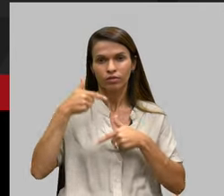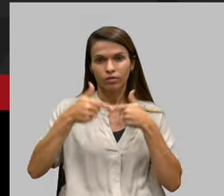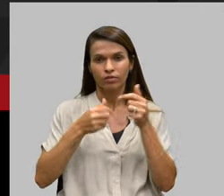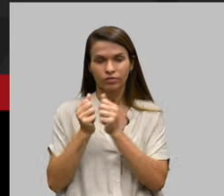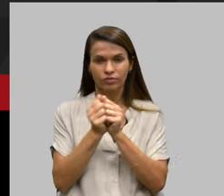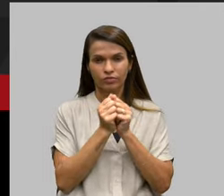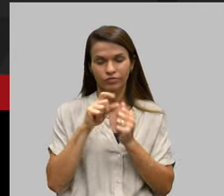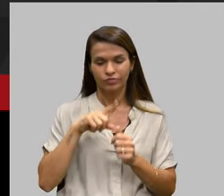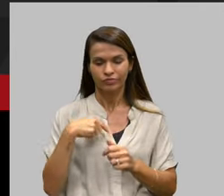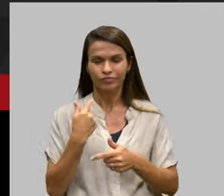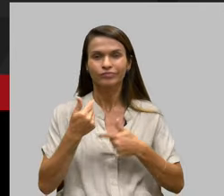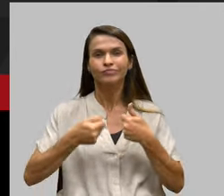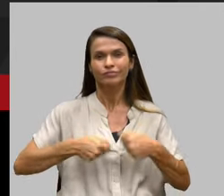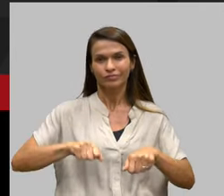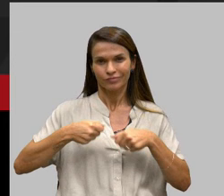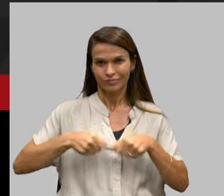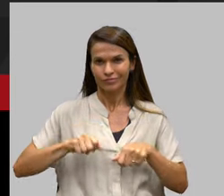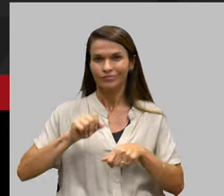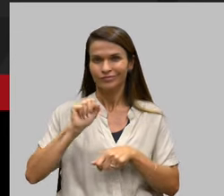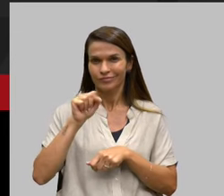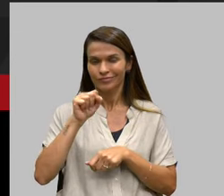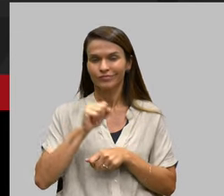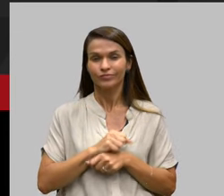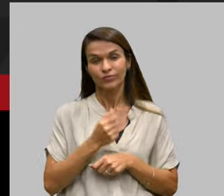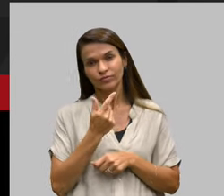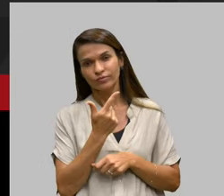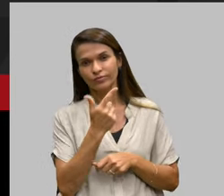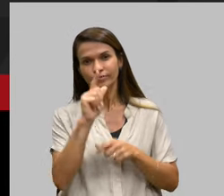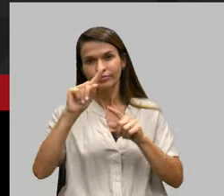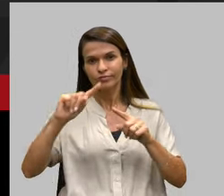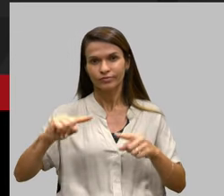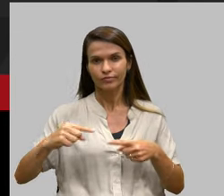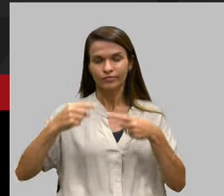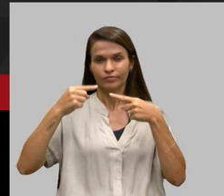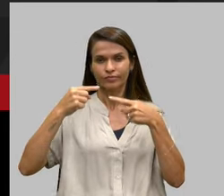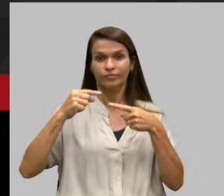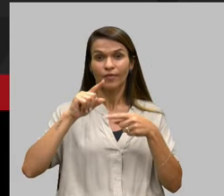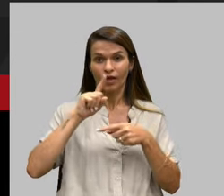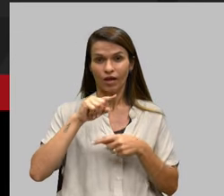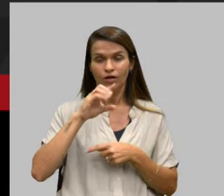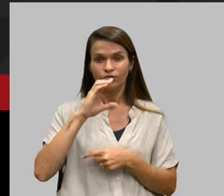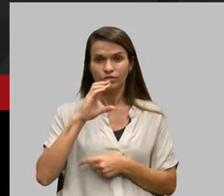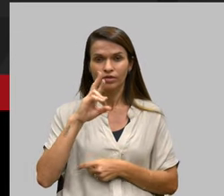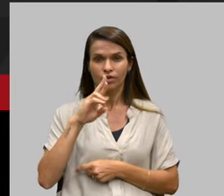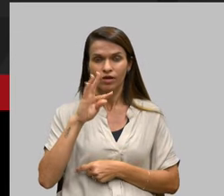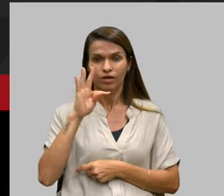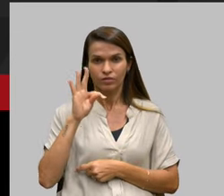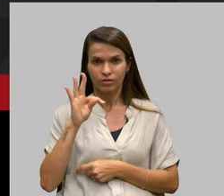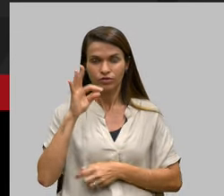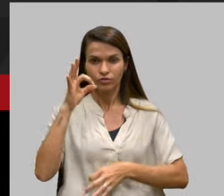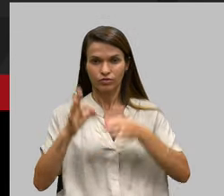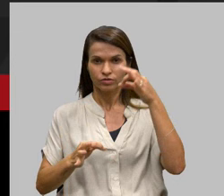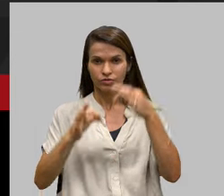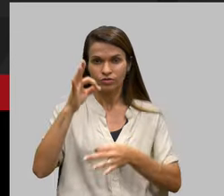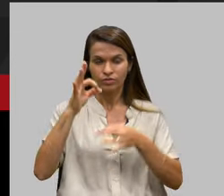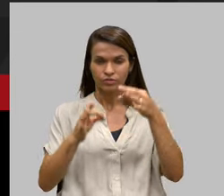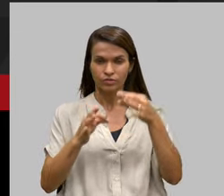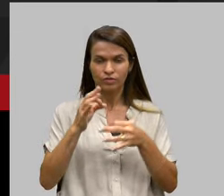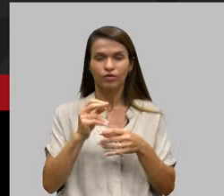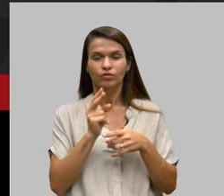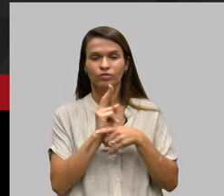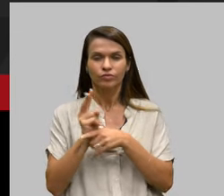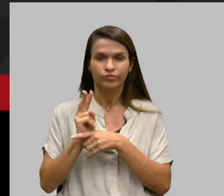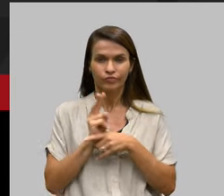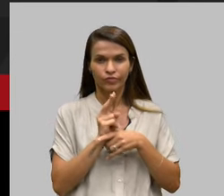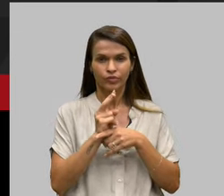precisando imensamente e o outro desafio noss é o crp judicial nosso instrumento de fiscalização e